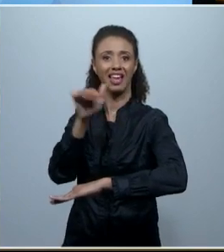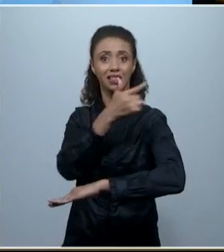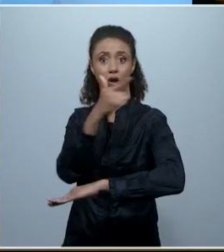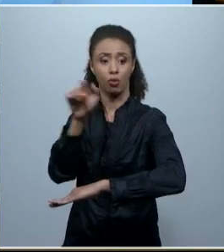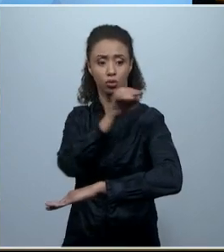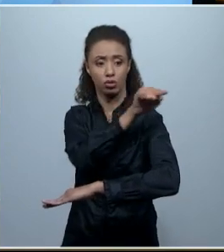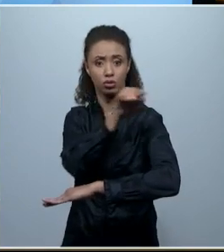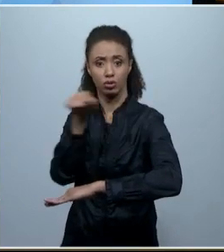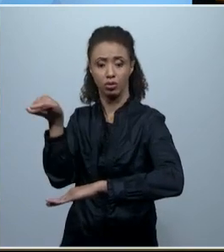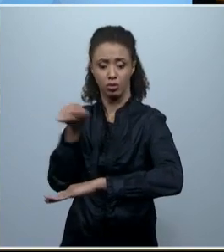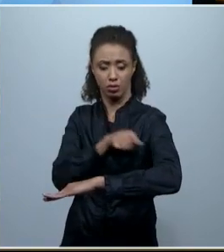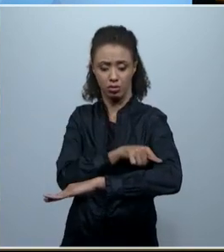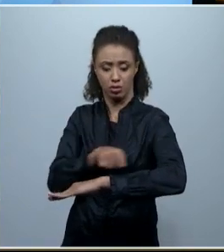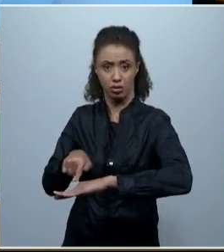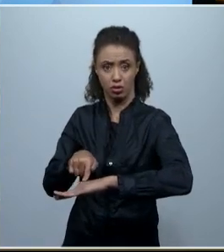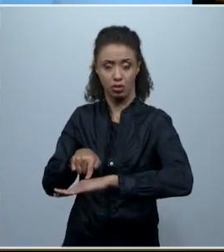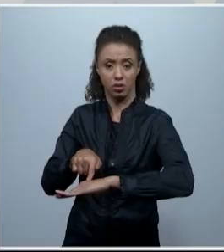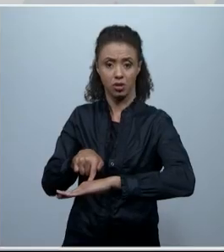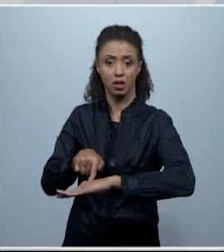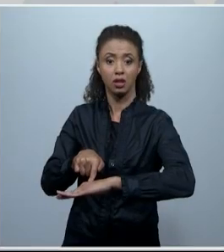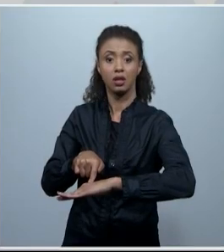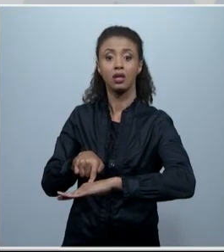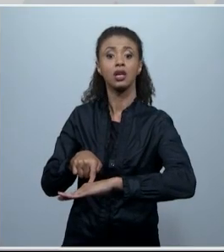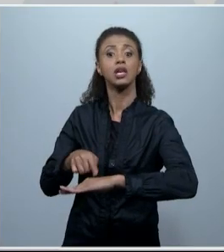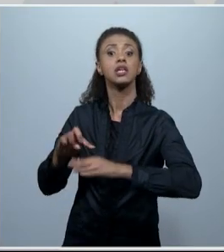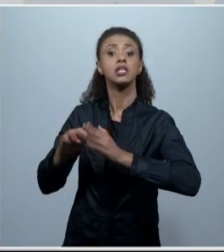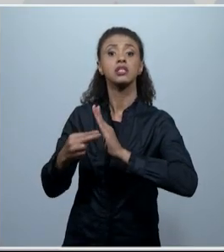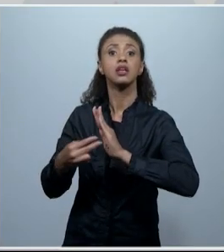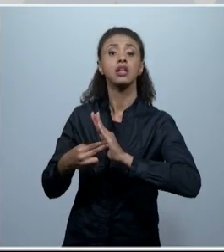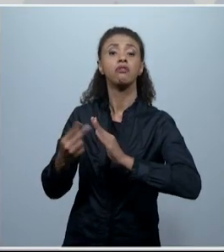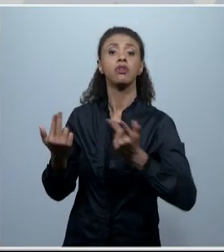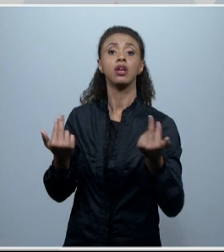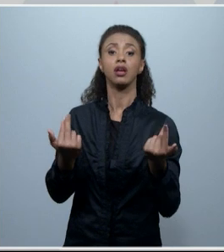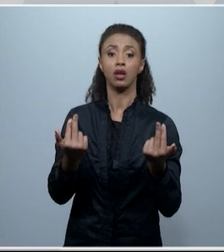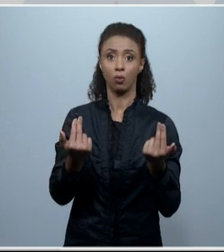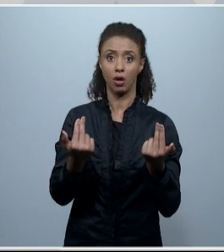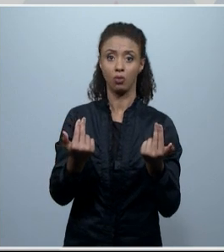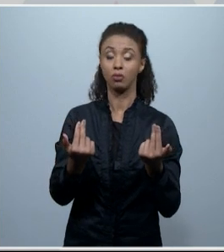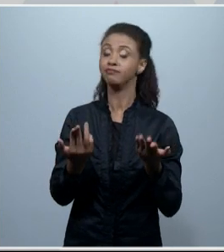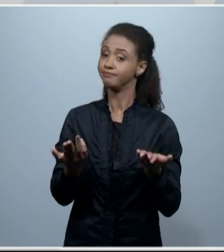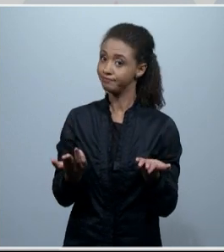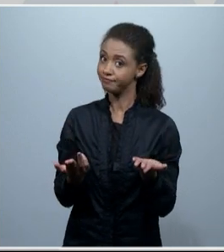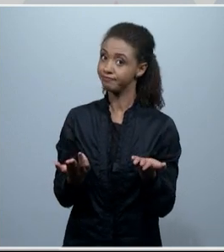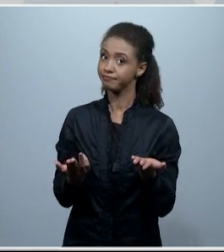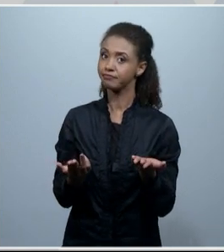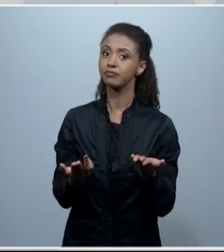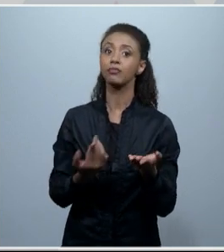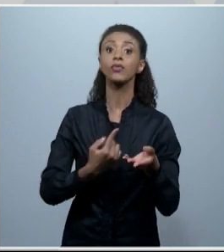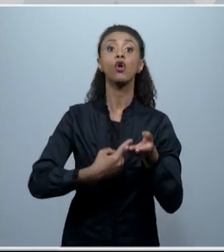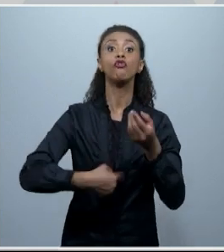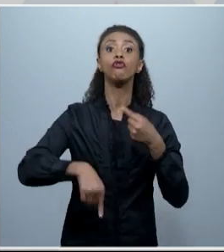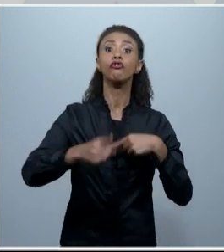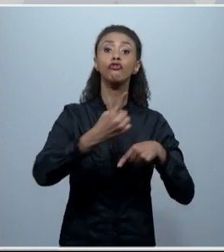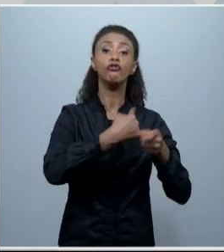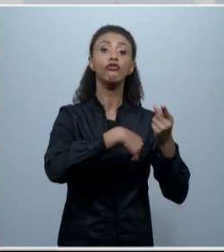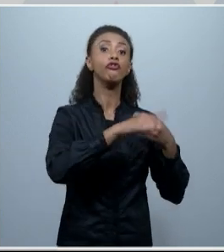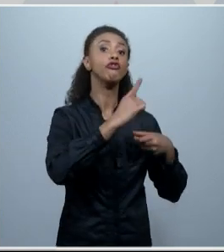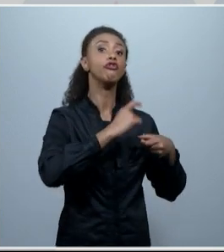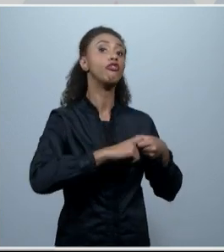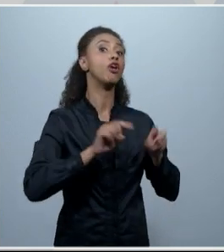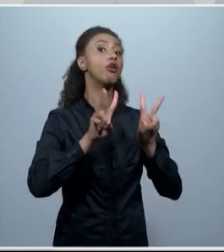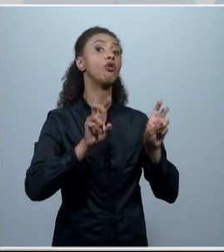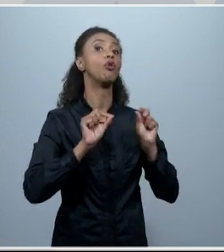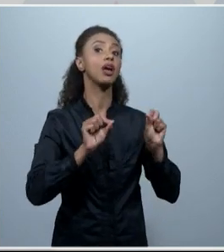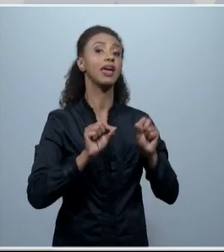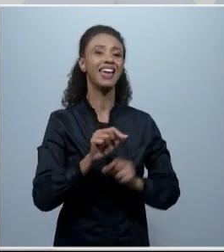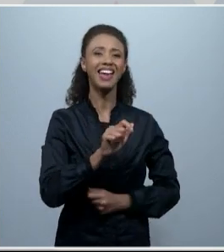equivalente a qualquer uma dessas três coisas aqui embaixo então voltamos aquele nosso moto de que axiomática não é um negócio